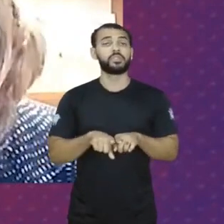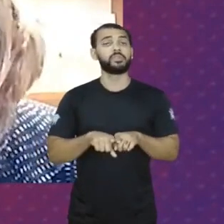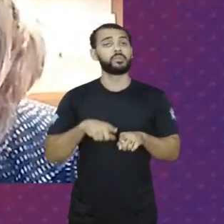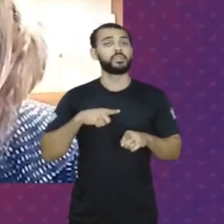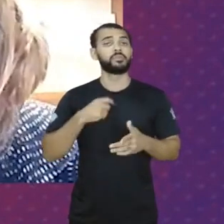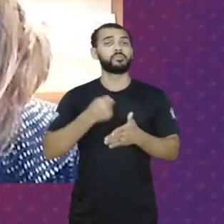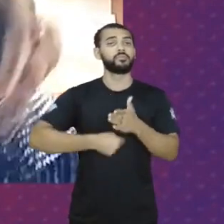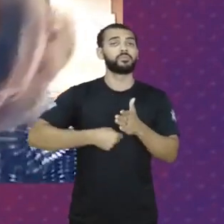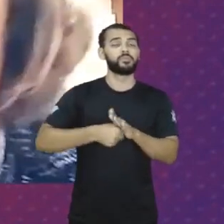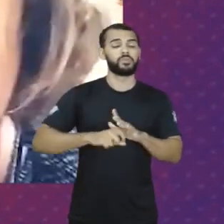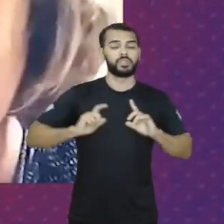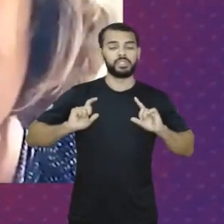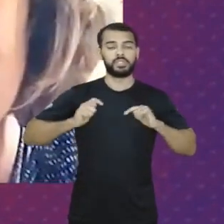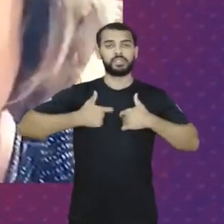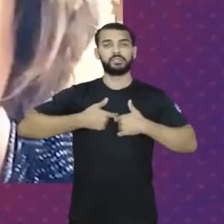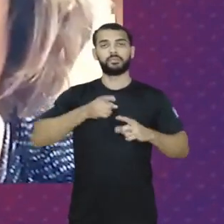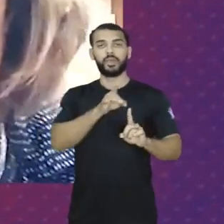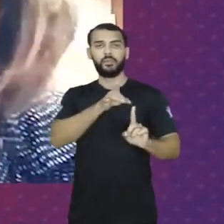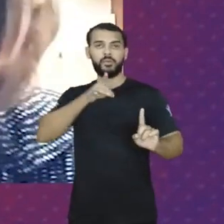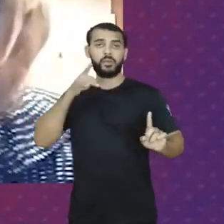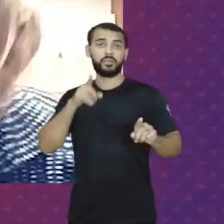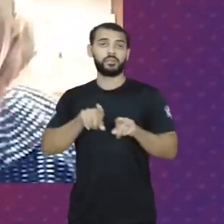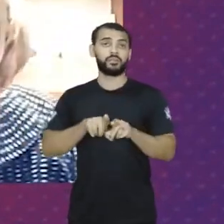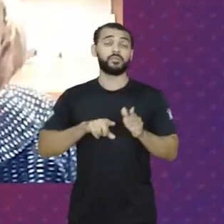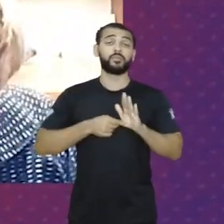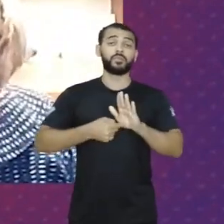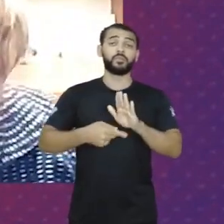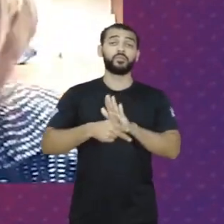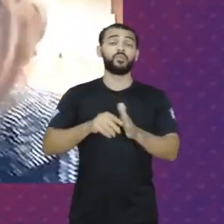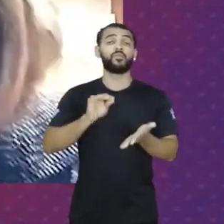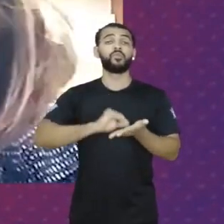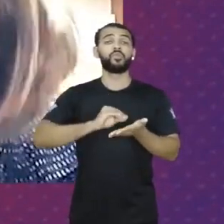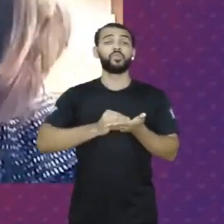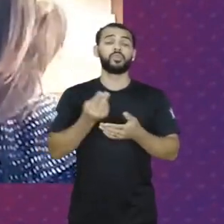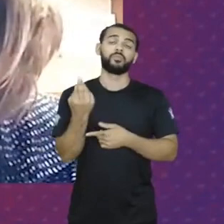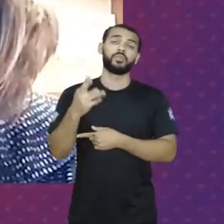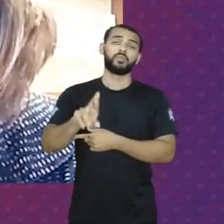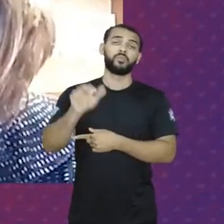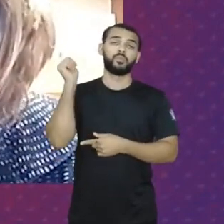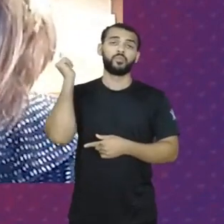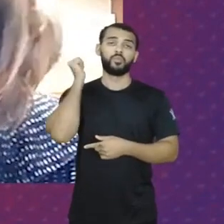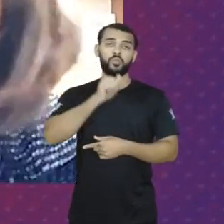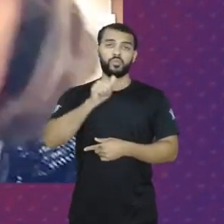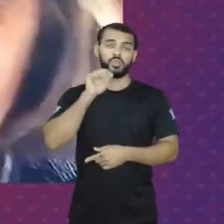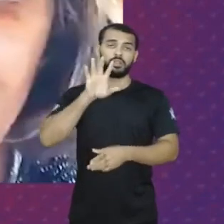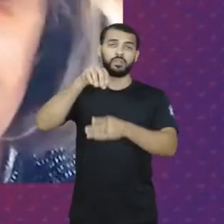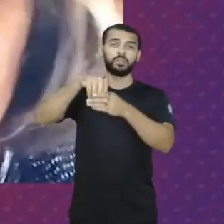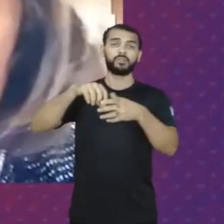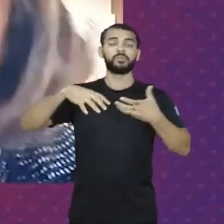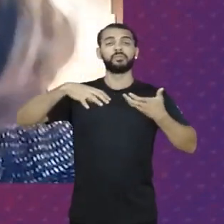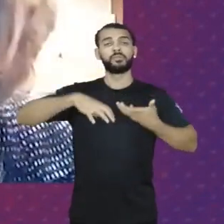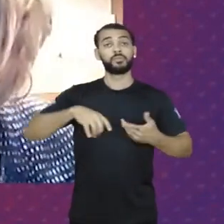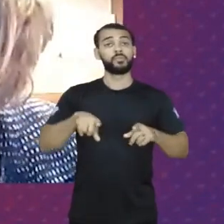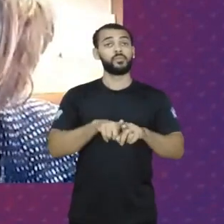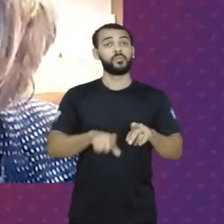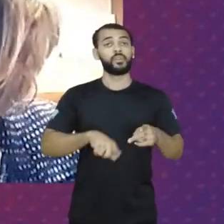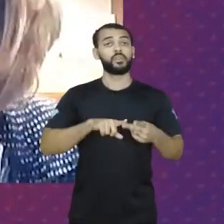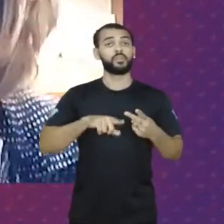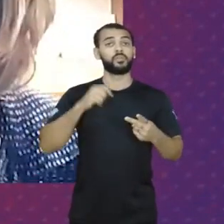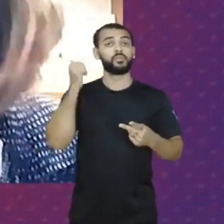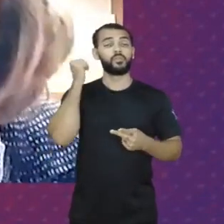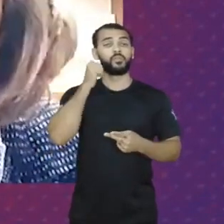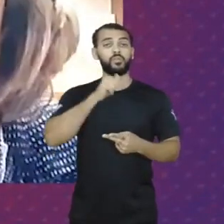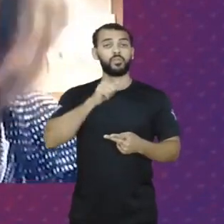lógica machista. Essa que vai se expressar na subrepresentação das mulheres no parlamento, na subrepresentação das